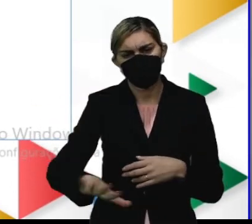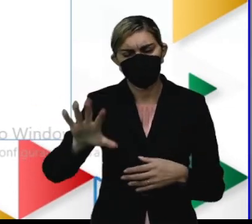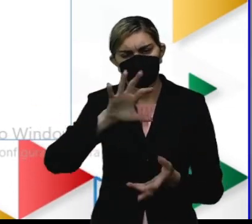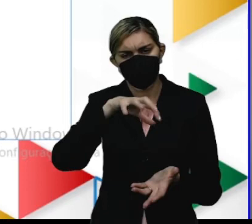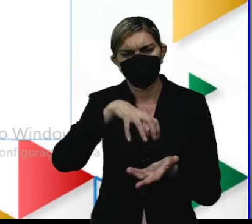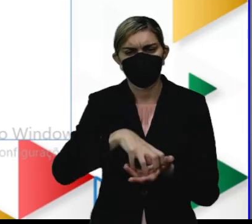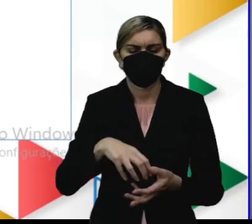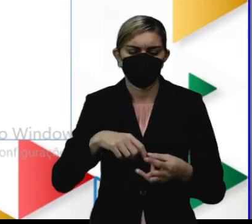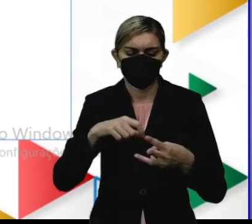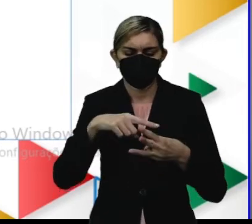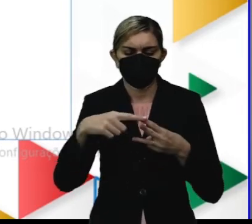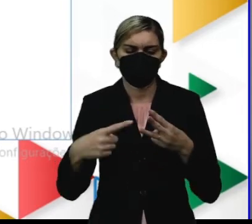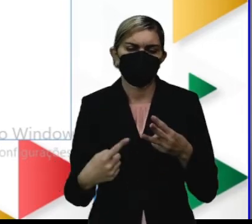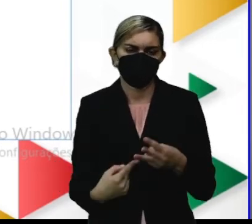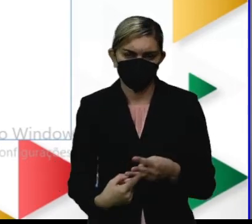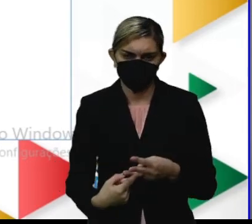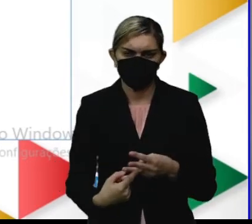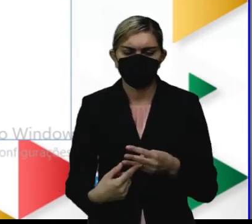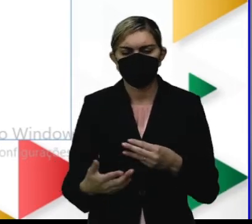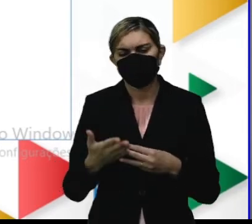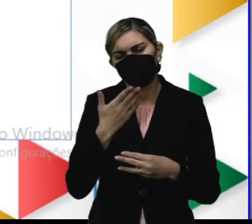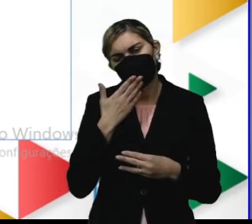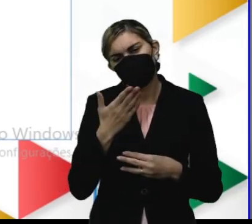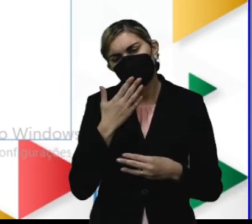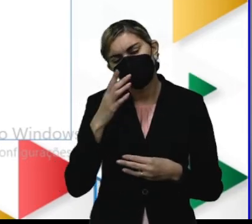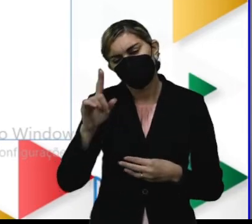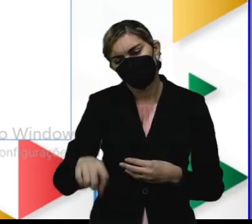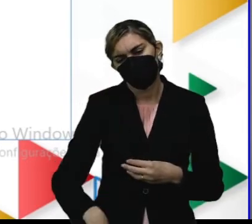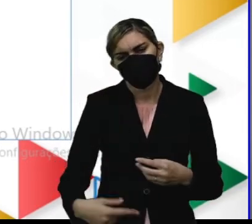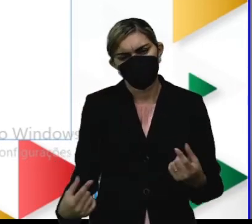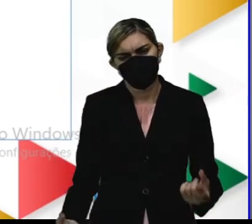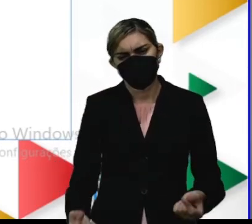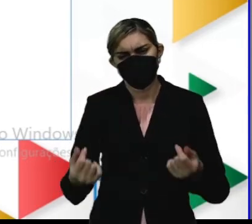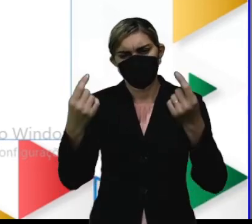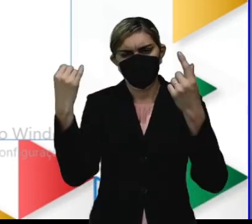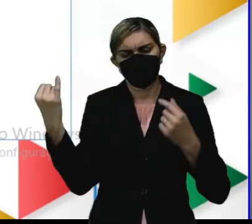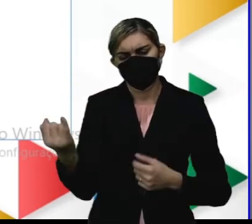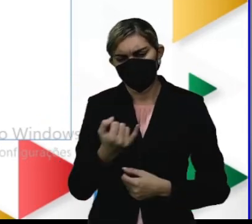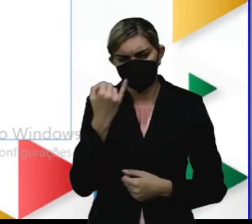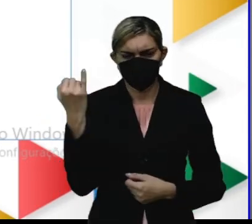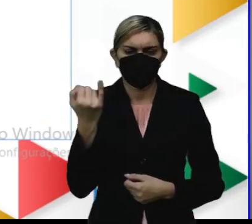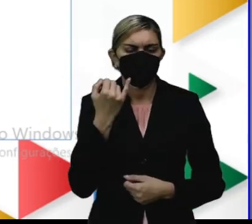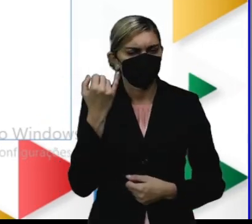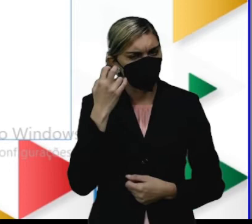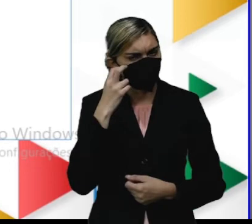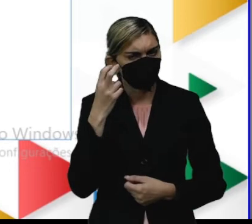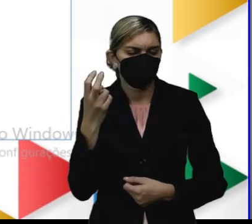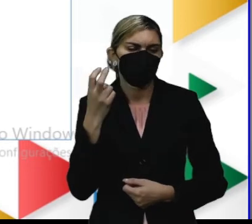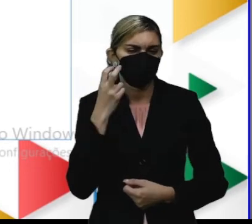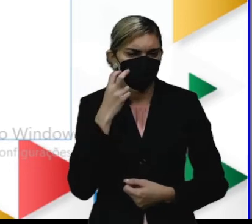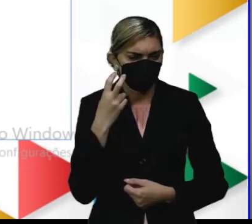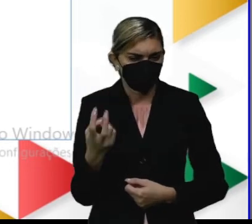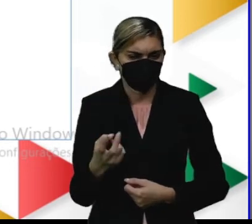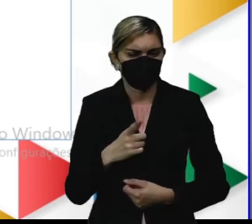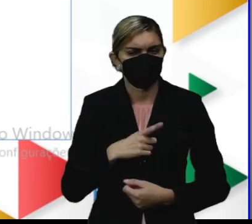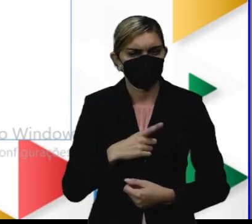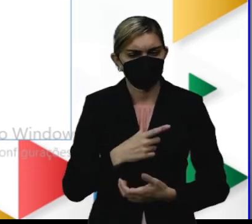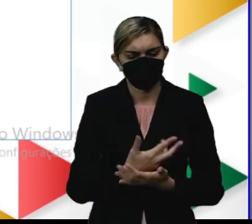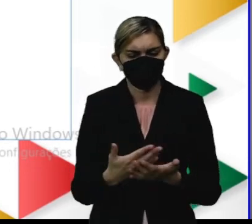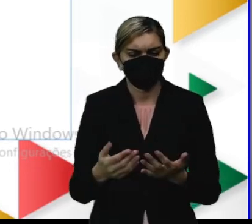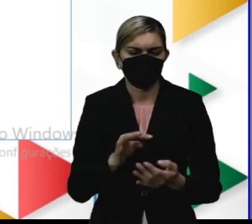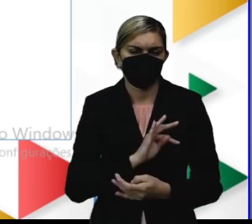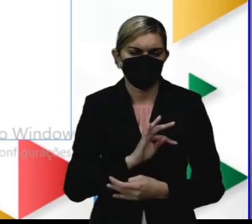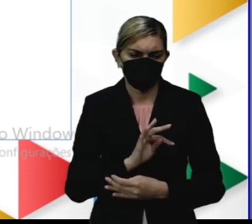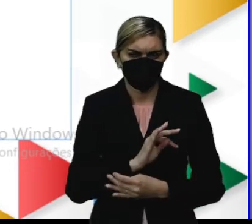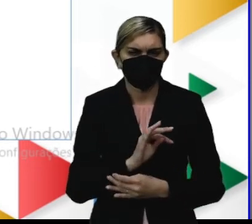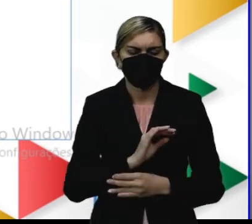Foram as três primeiras grandes civilizações indígenas, que eram riquíssimas, que eram muito com sabedoria, tinham muitas técnicas